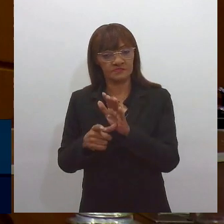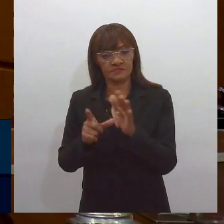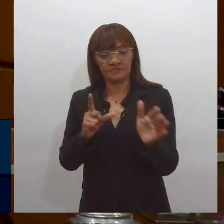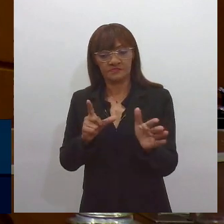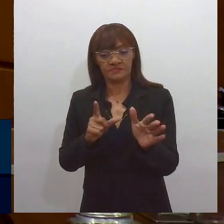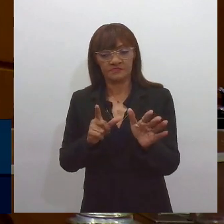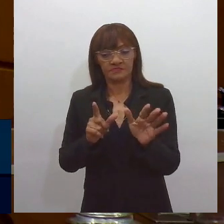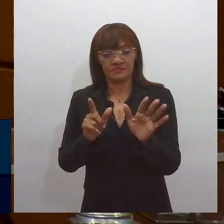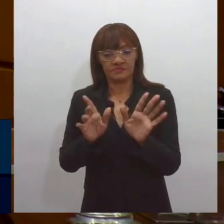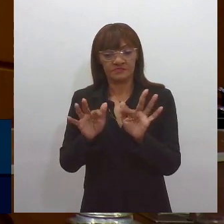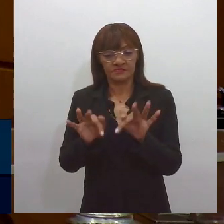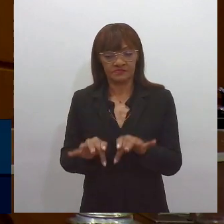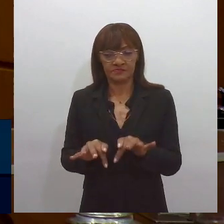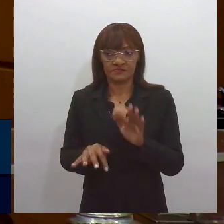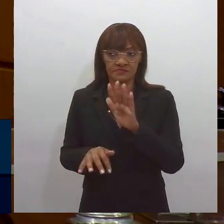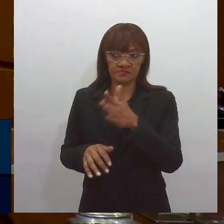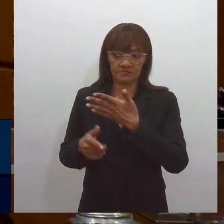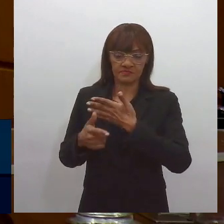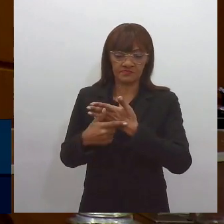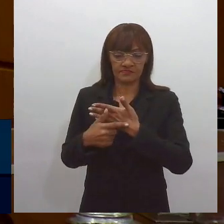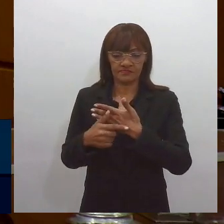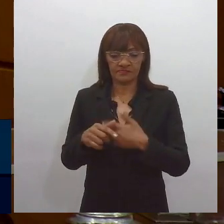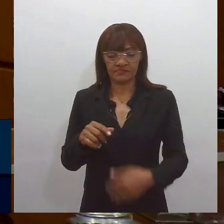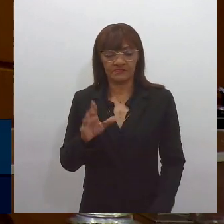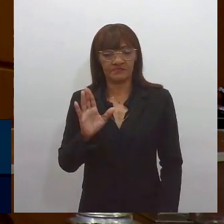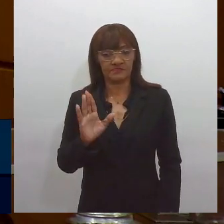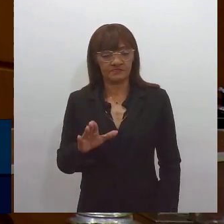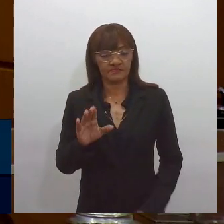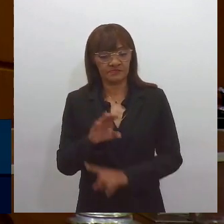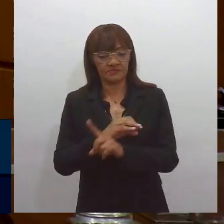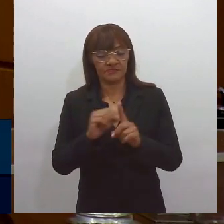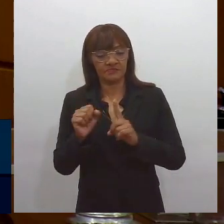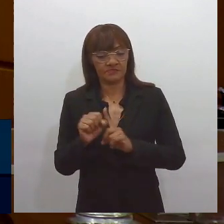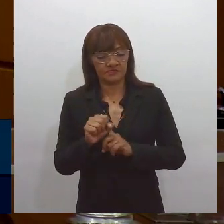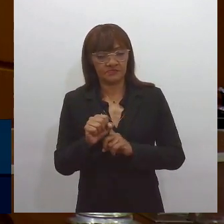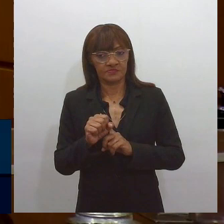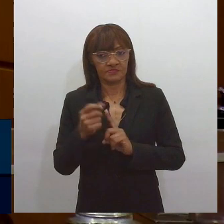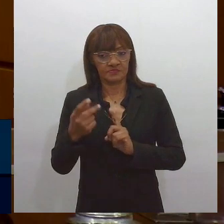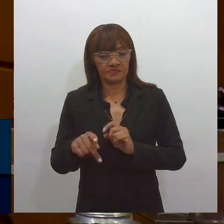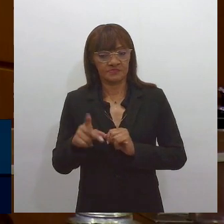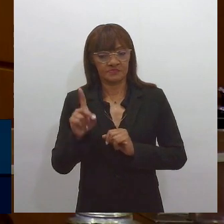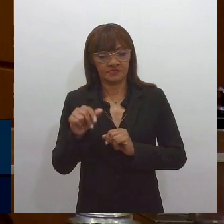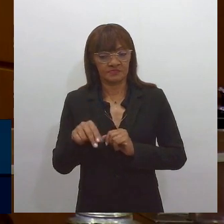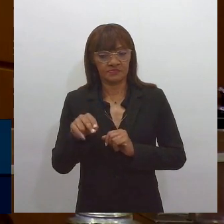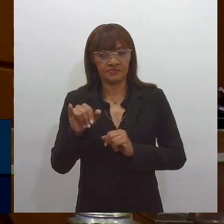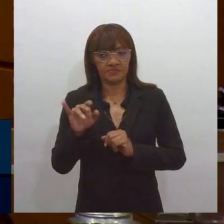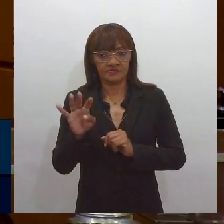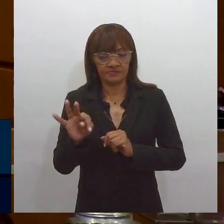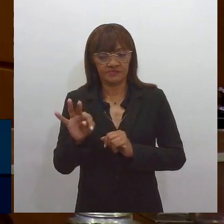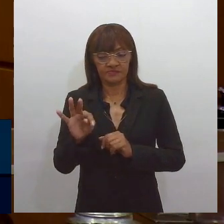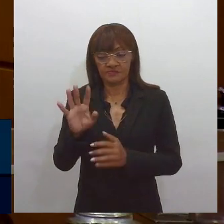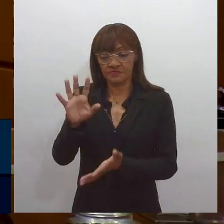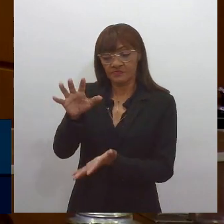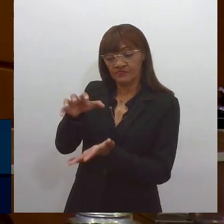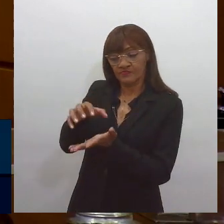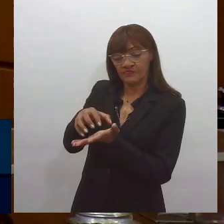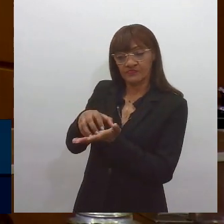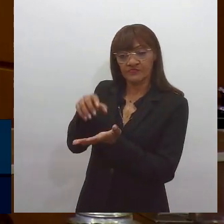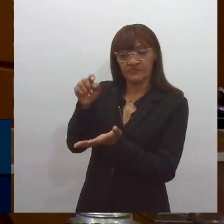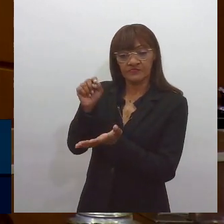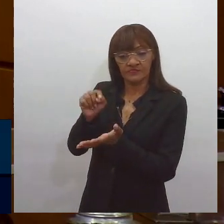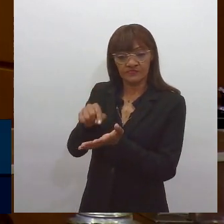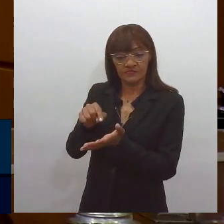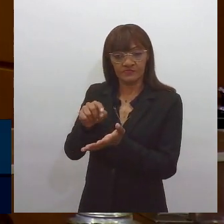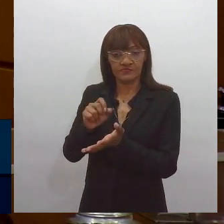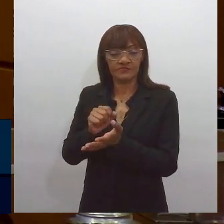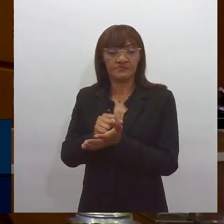sociedade o denite não é um órgão apesar de ser um órgão finalístico ele não é um órgão que